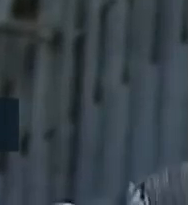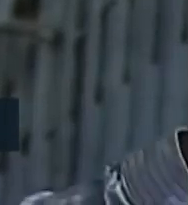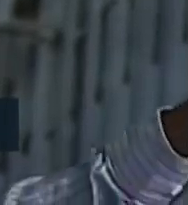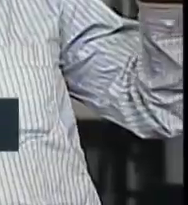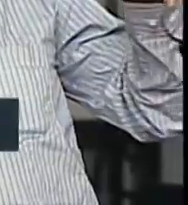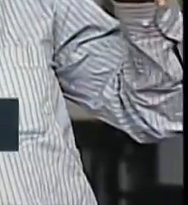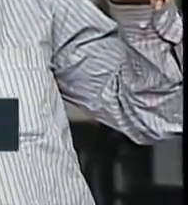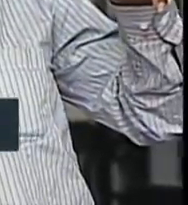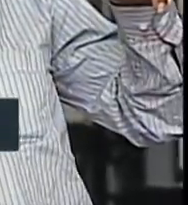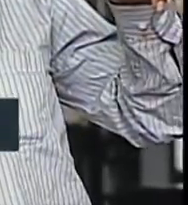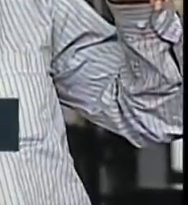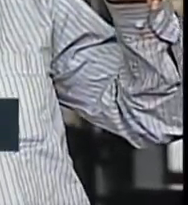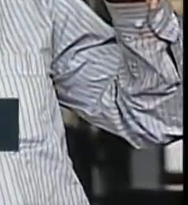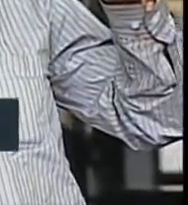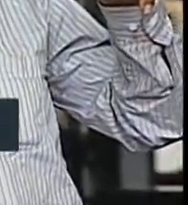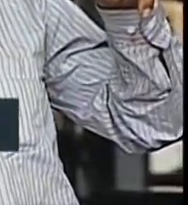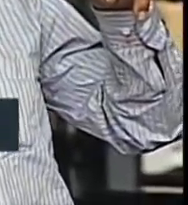indígenas.